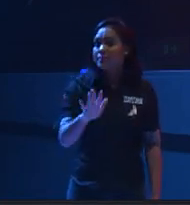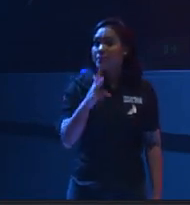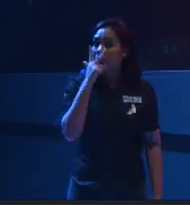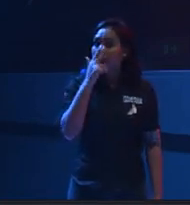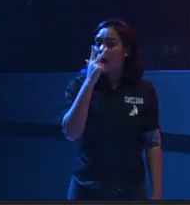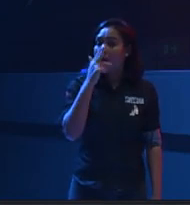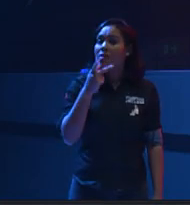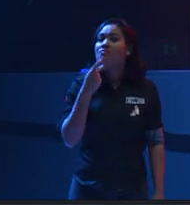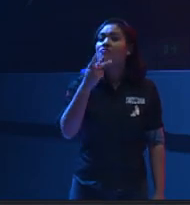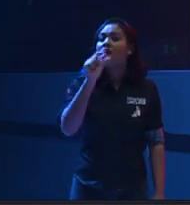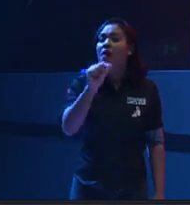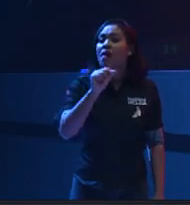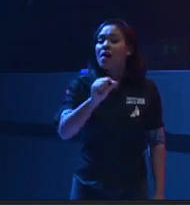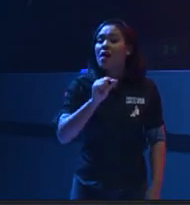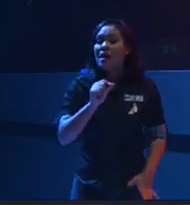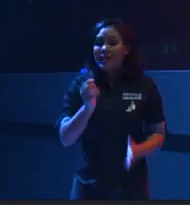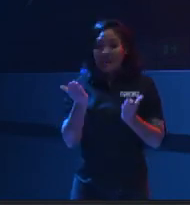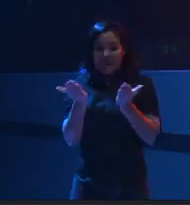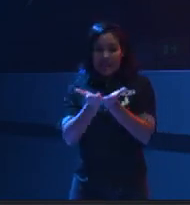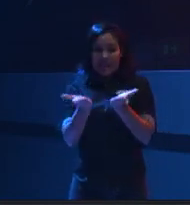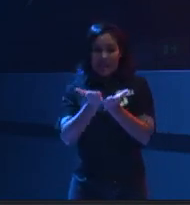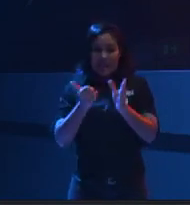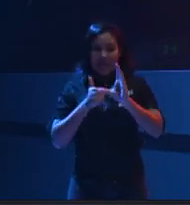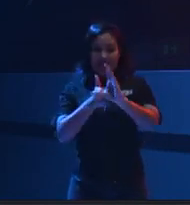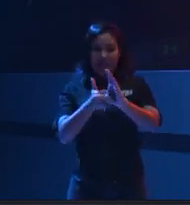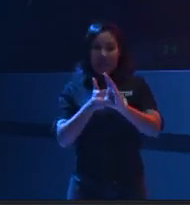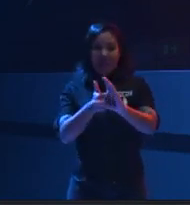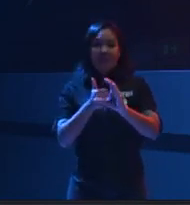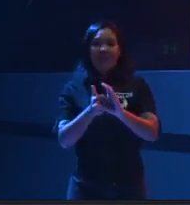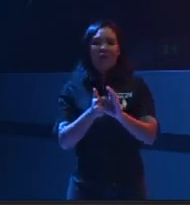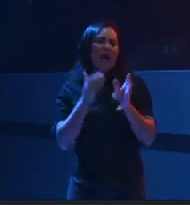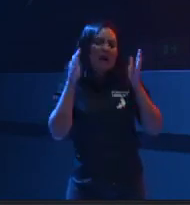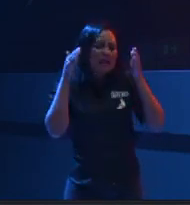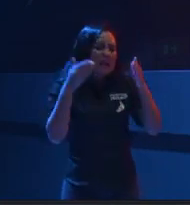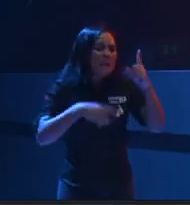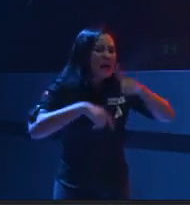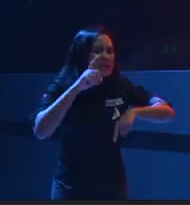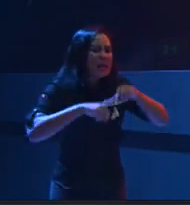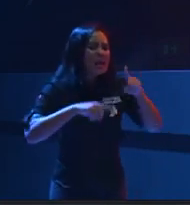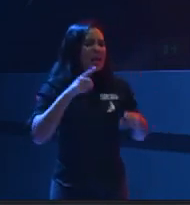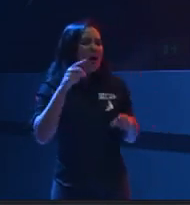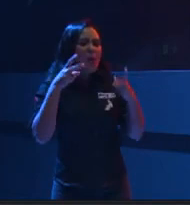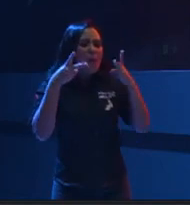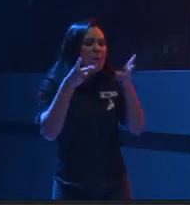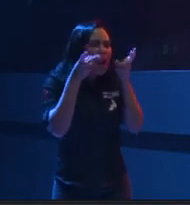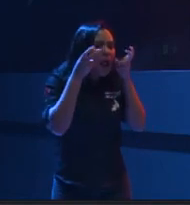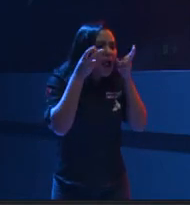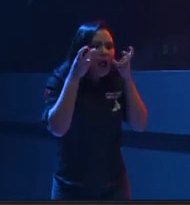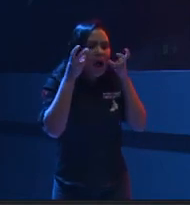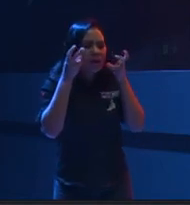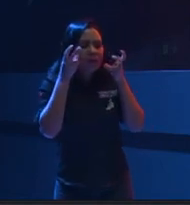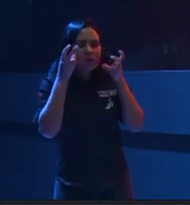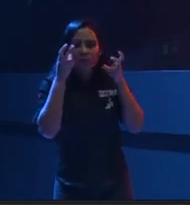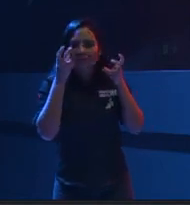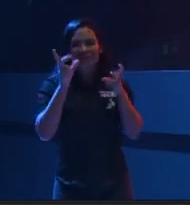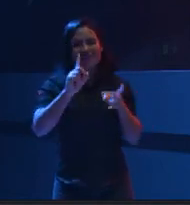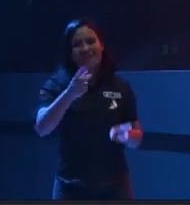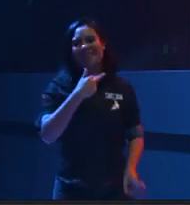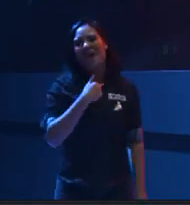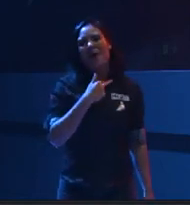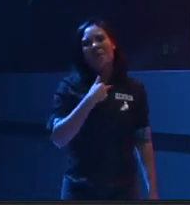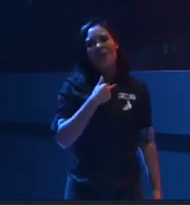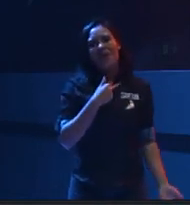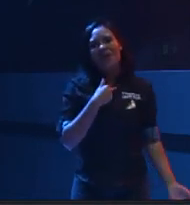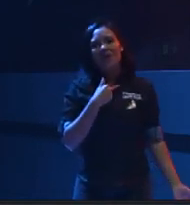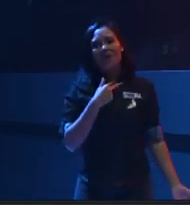pode viver por vista o Cristão tem que viver por visão e o que são não pode olhar e